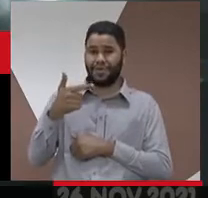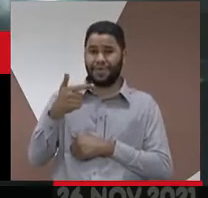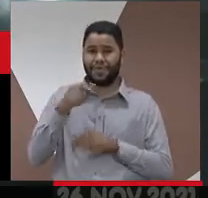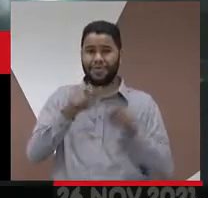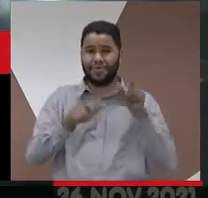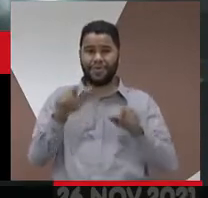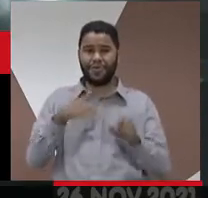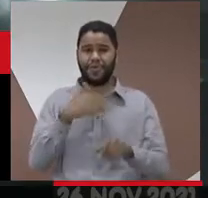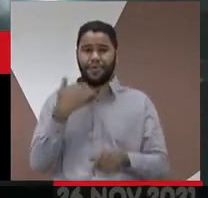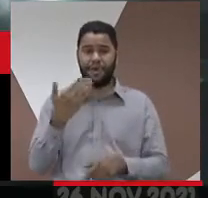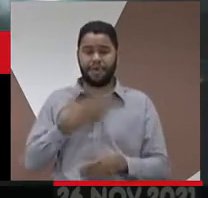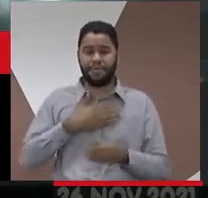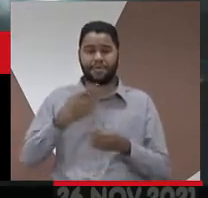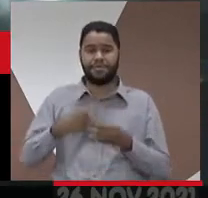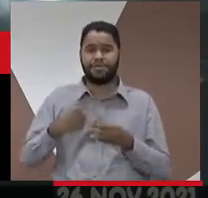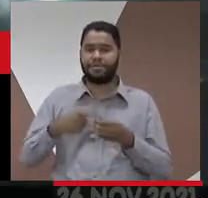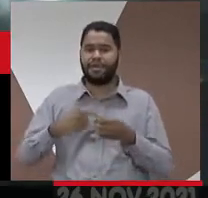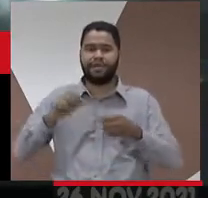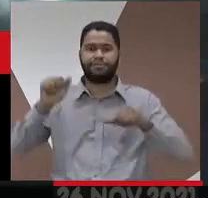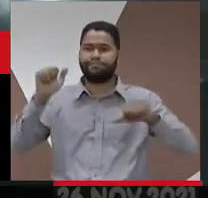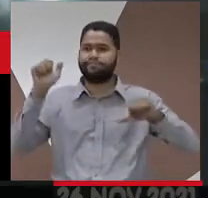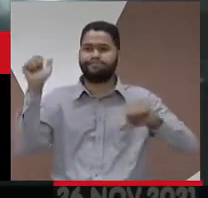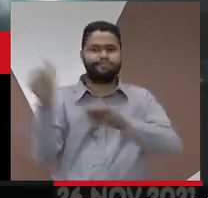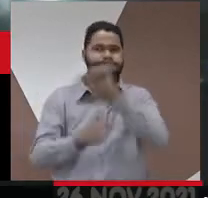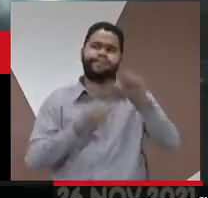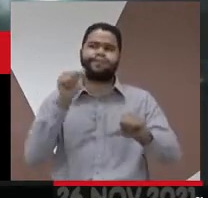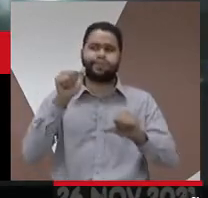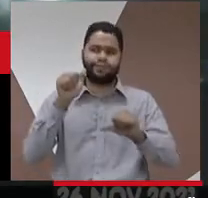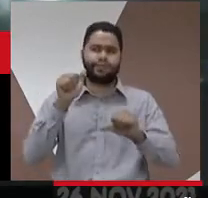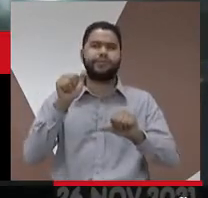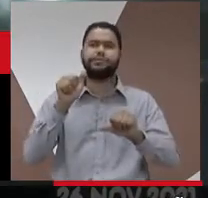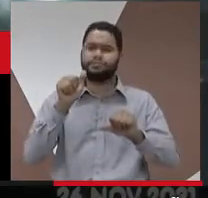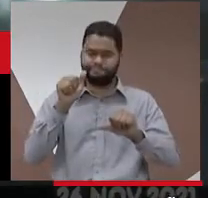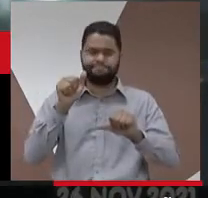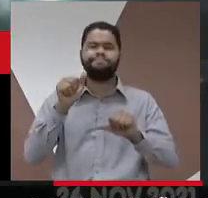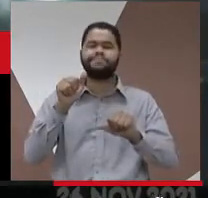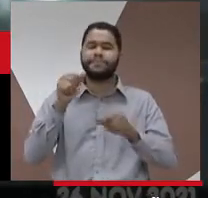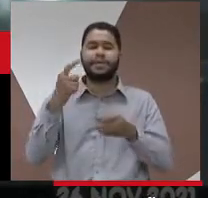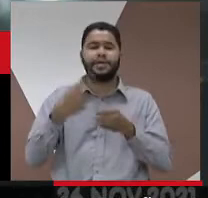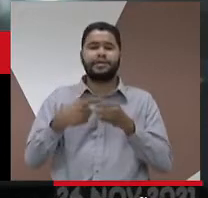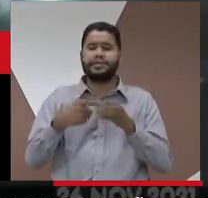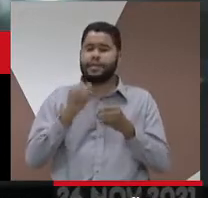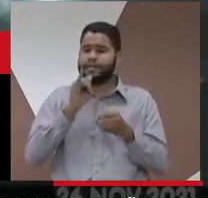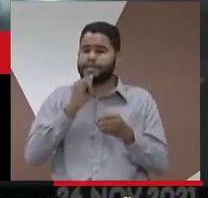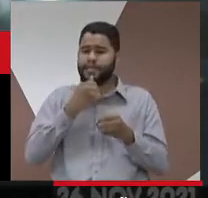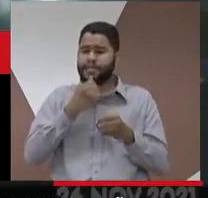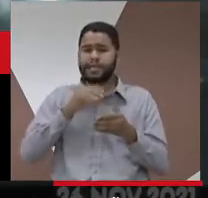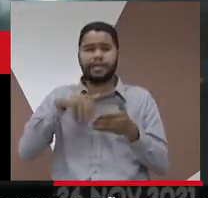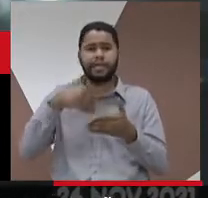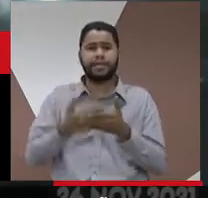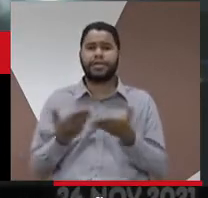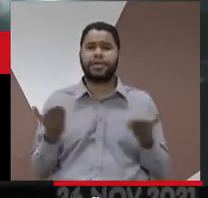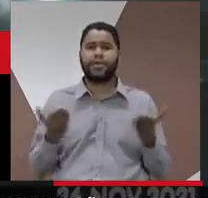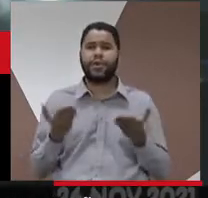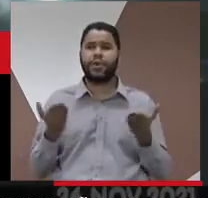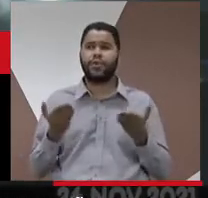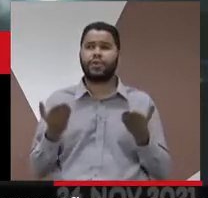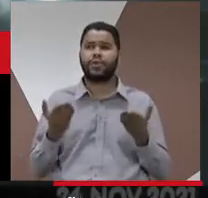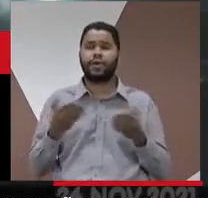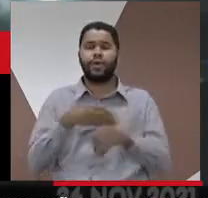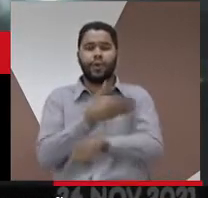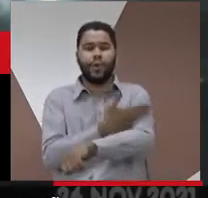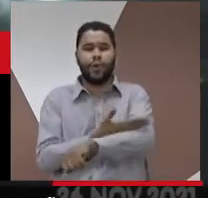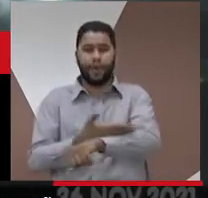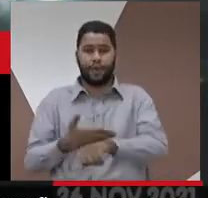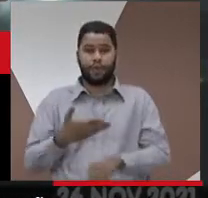minha cidade virou de cabeça para baixo. A cidade está triste até hoje. Nós vamos ter um ato agora, dia 25